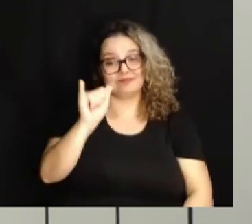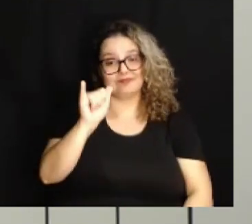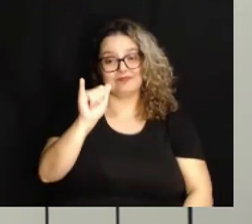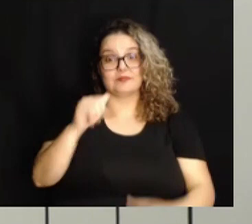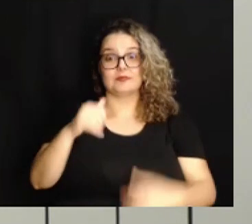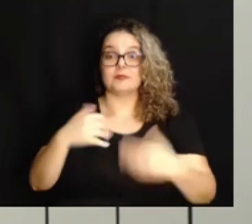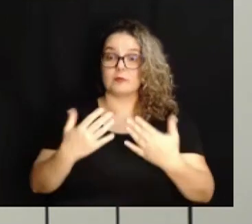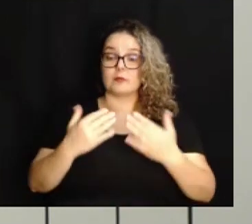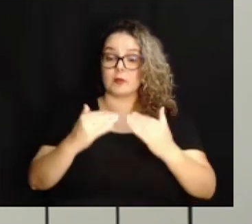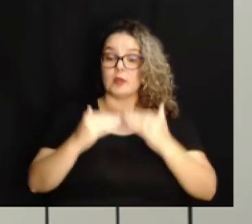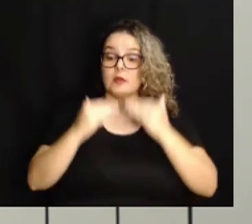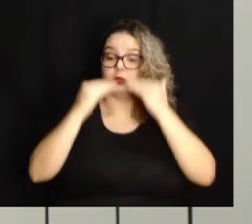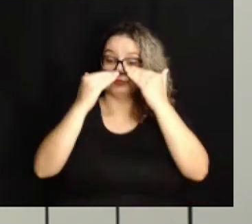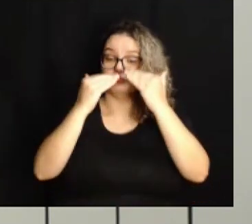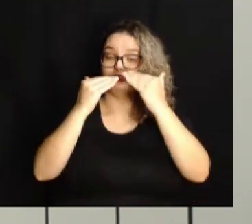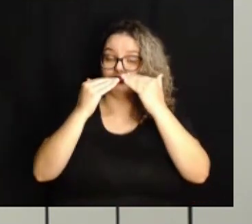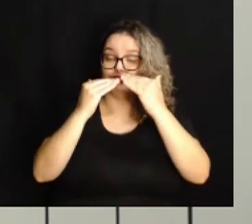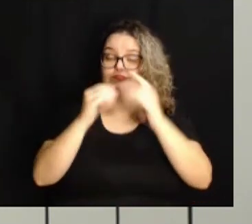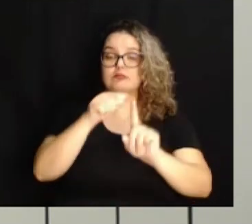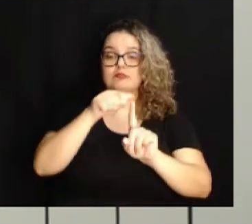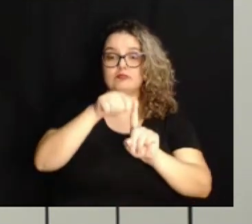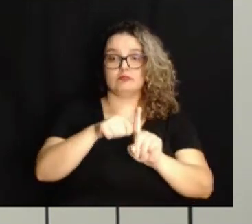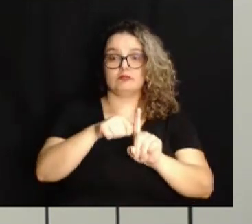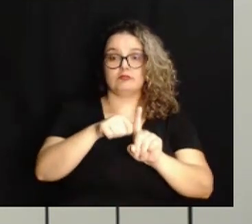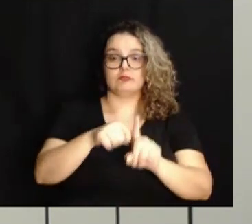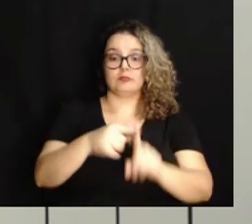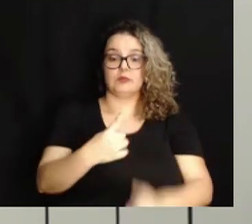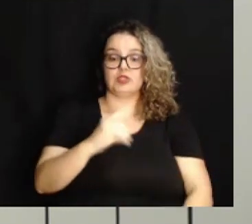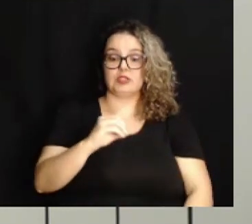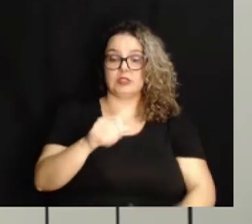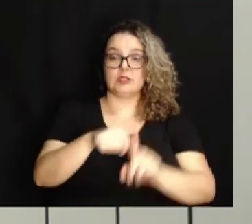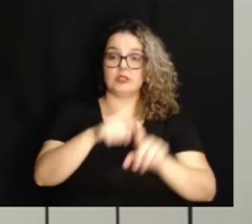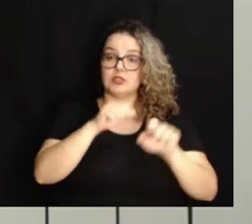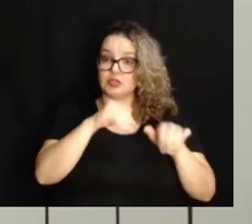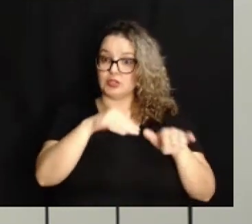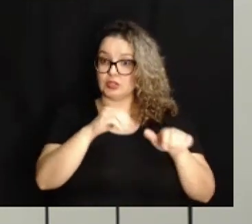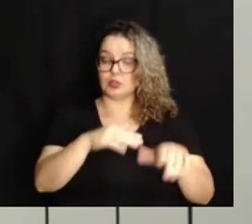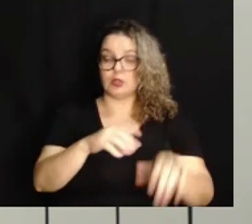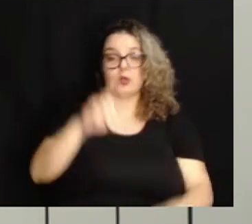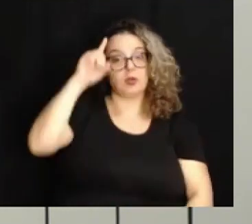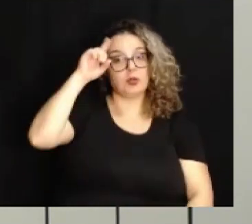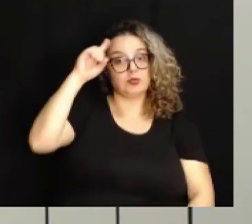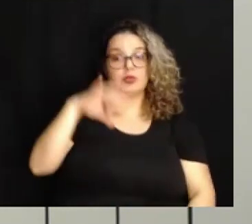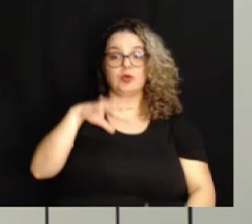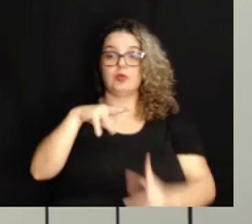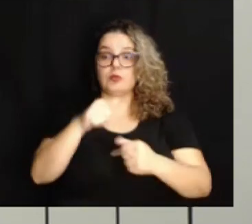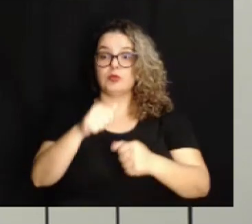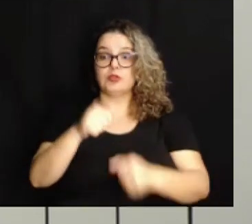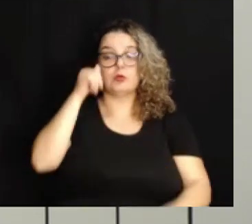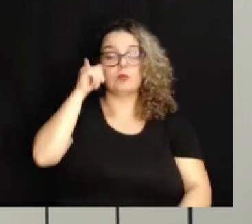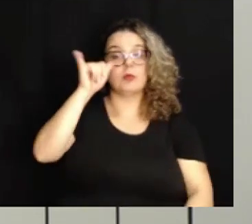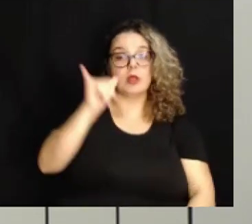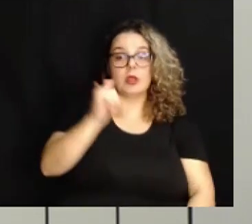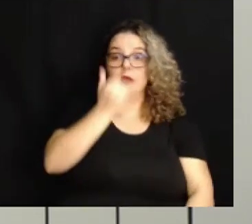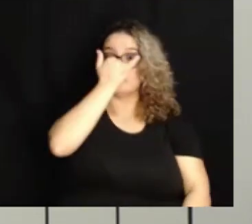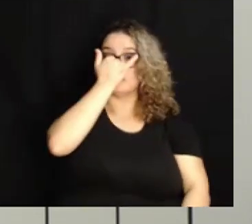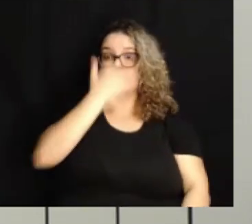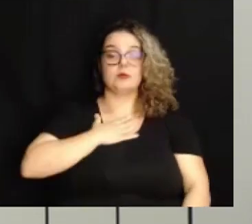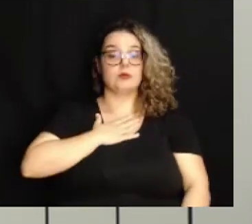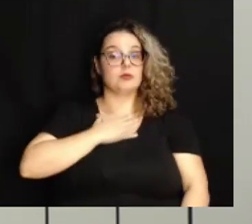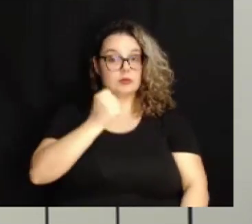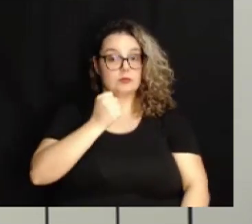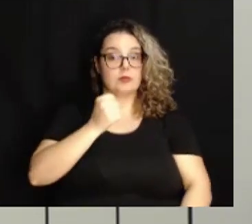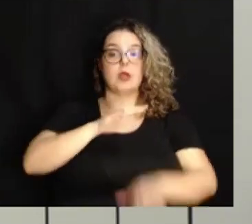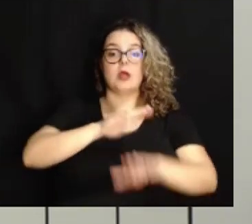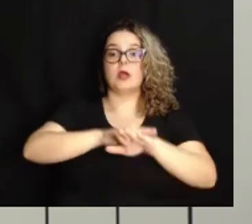ocorra no mês de 10 de setembro, o Dia Mundial de Prevenção ao Suicídio, as ações se estendem durante todo o ano